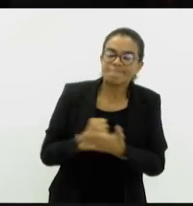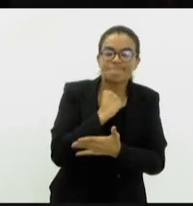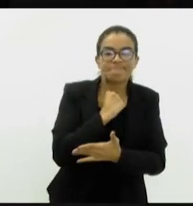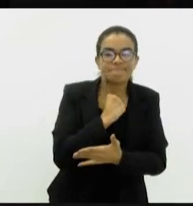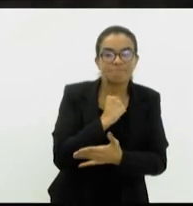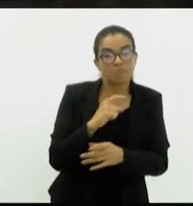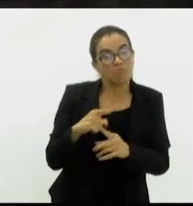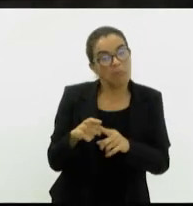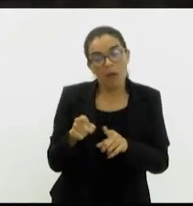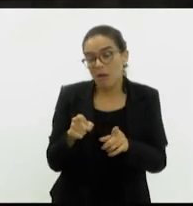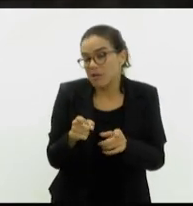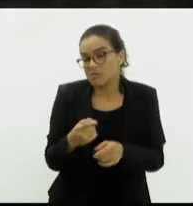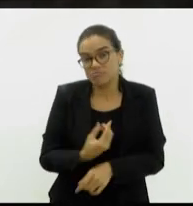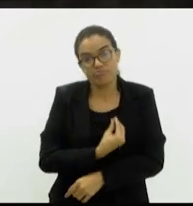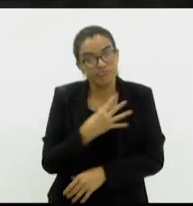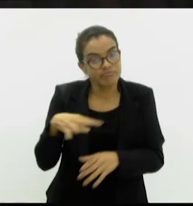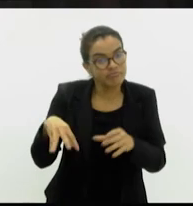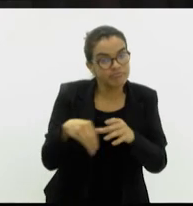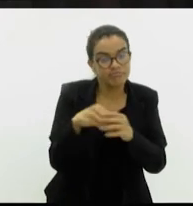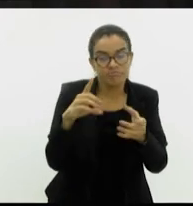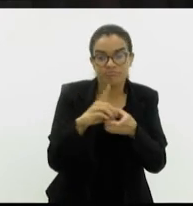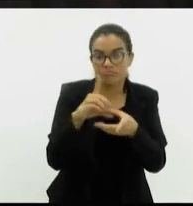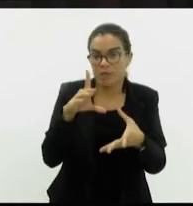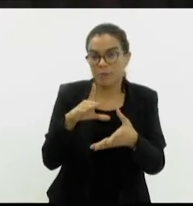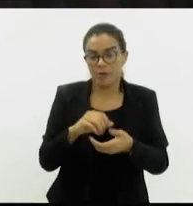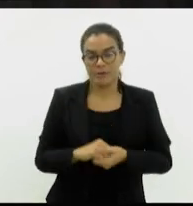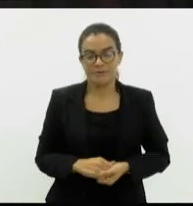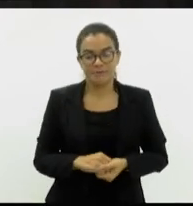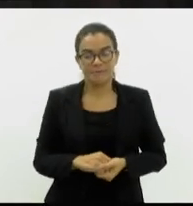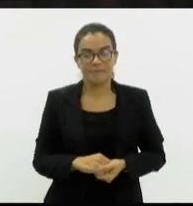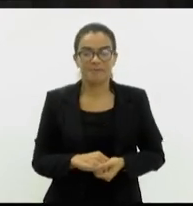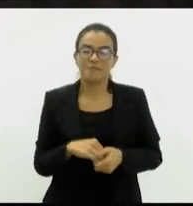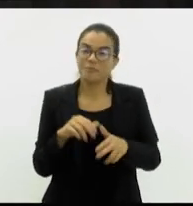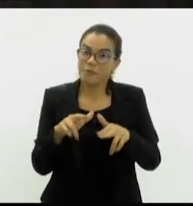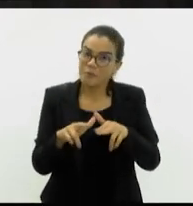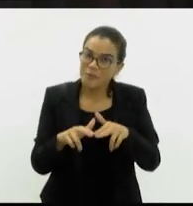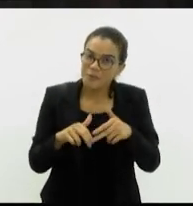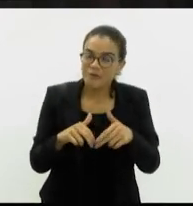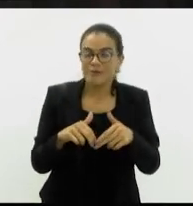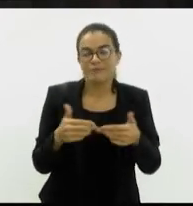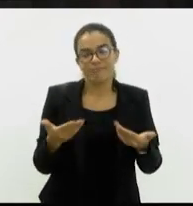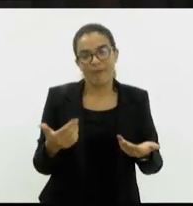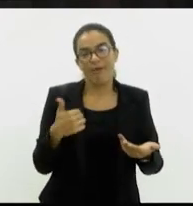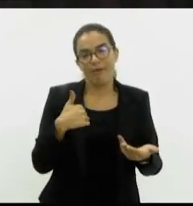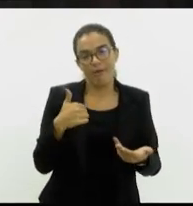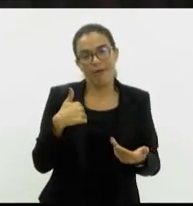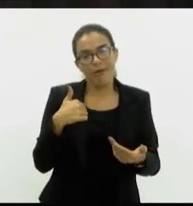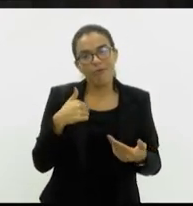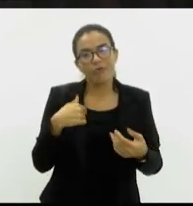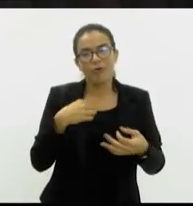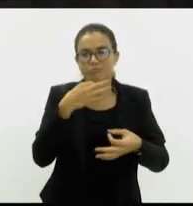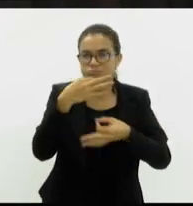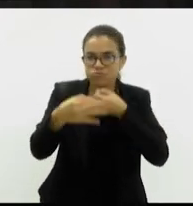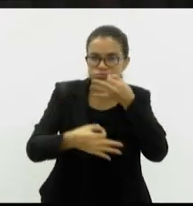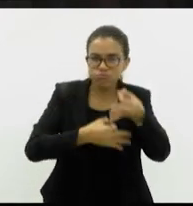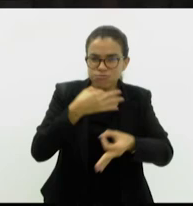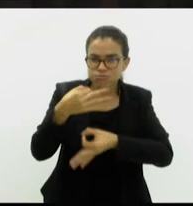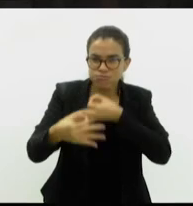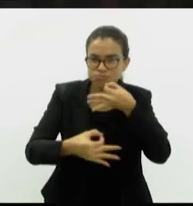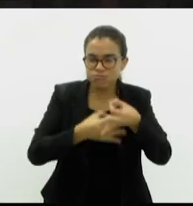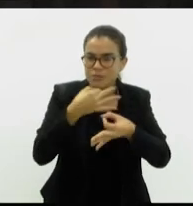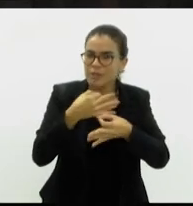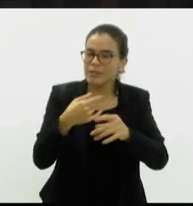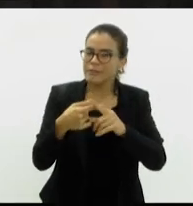democrático né então eu tô trazendo isso a observação porque me